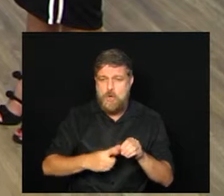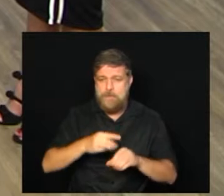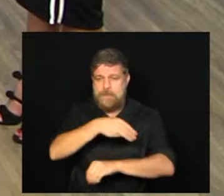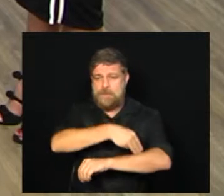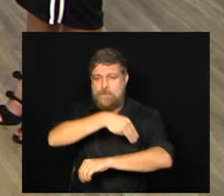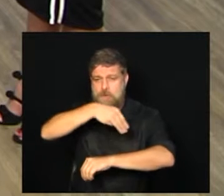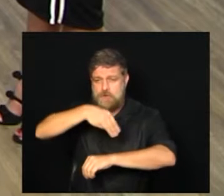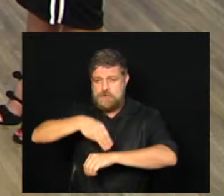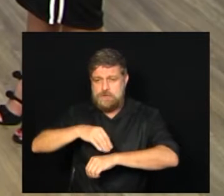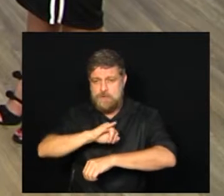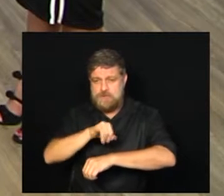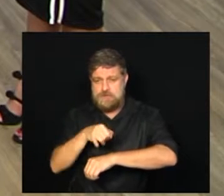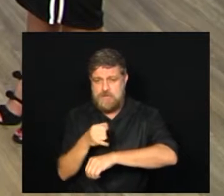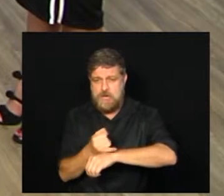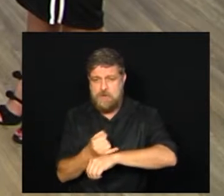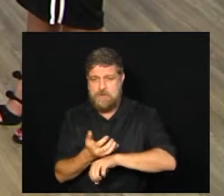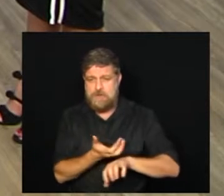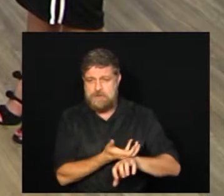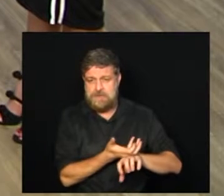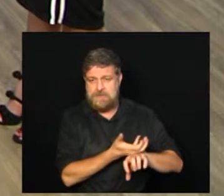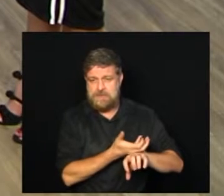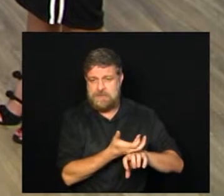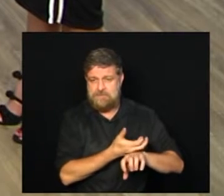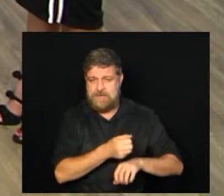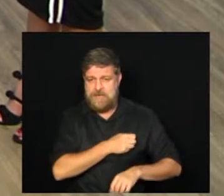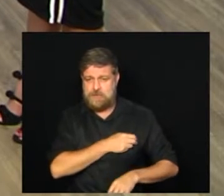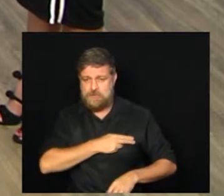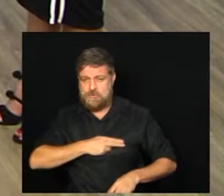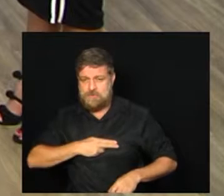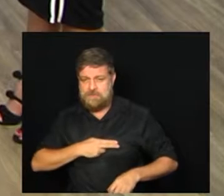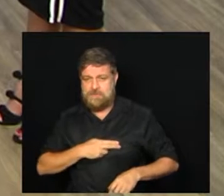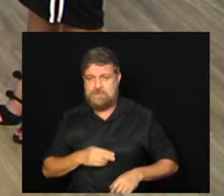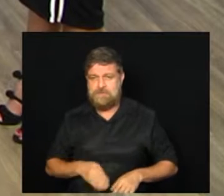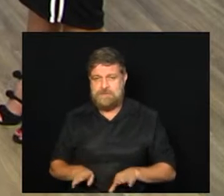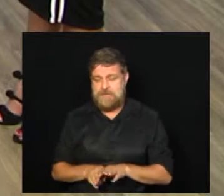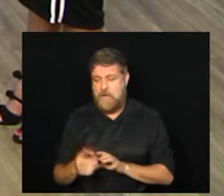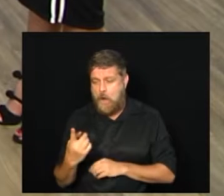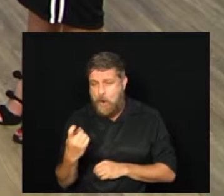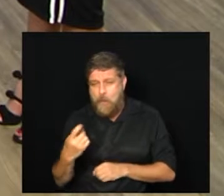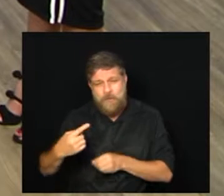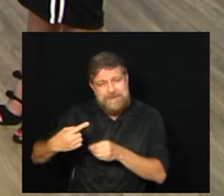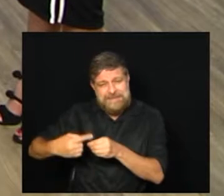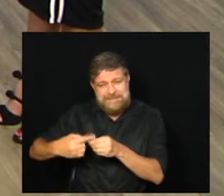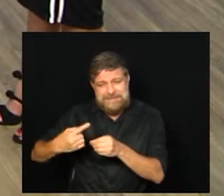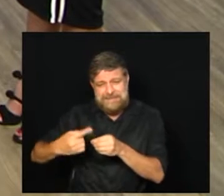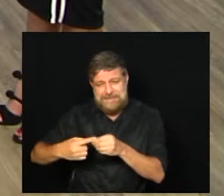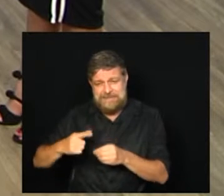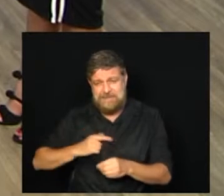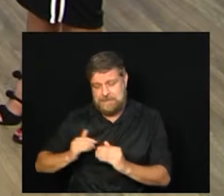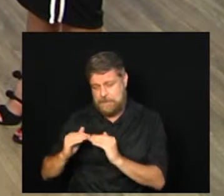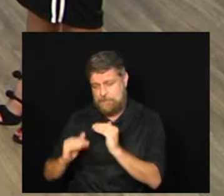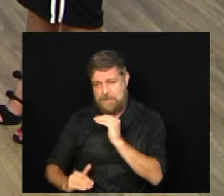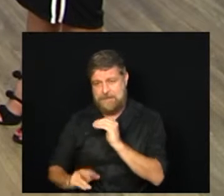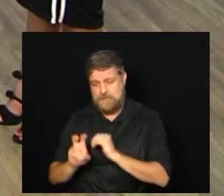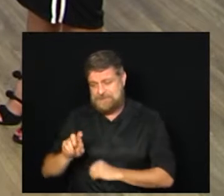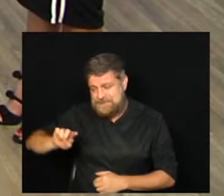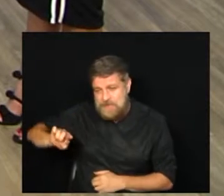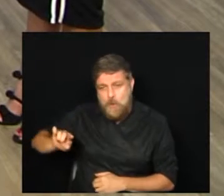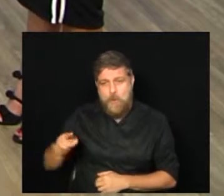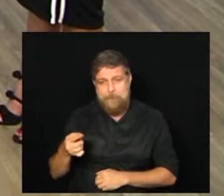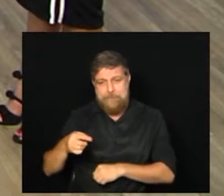Montemor, Jaguariúna, Nova Odessa, Arthur Nogueira, e os únicos municípios da RMC com menos de 5 mil casos